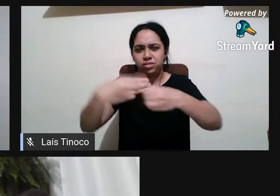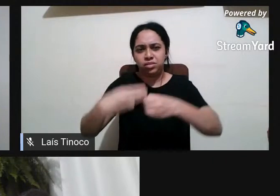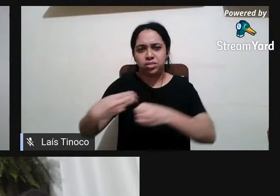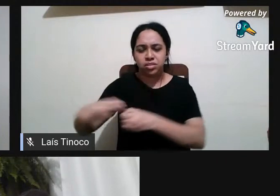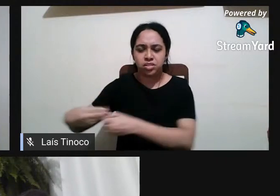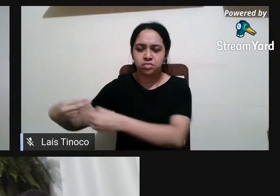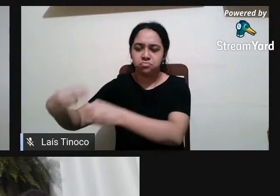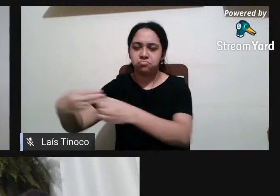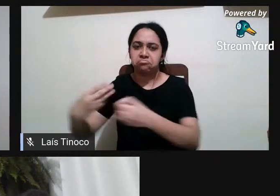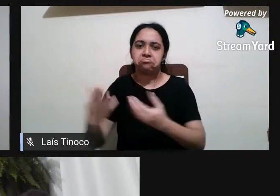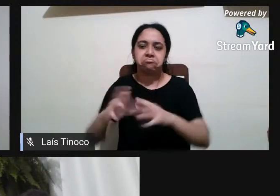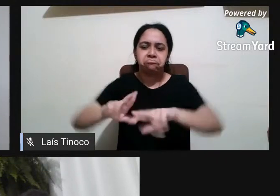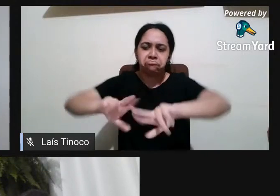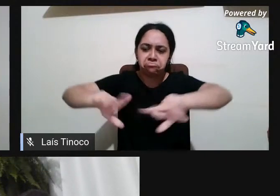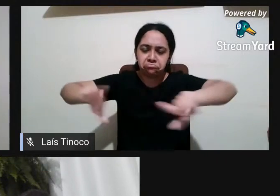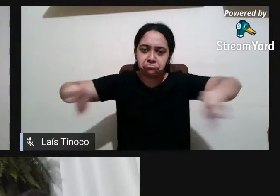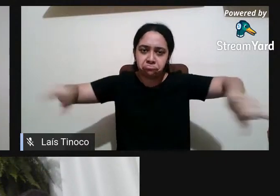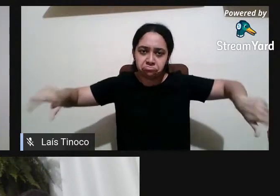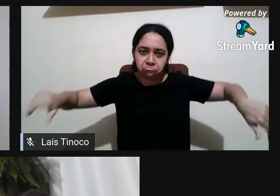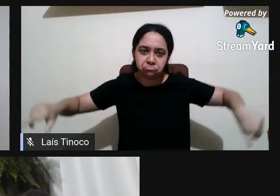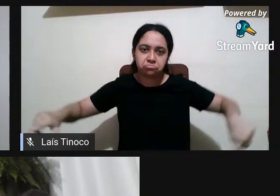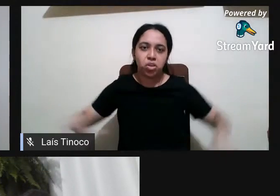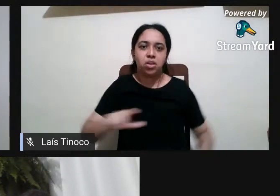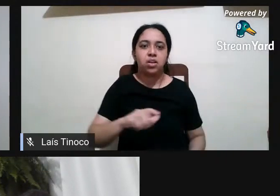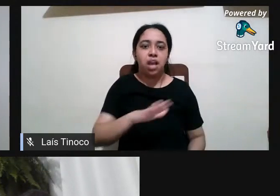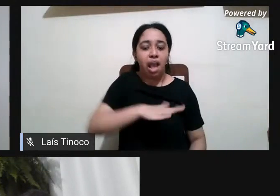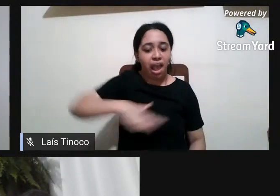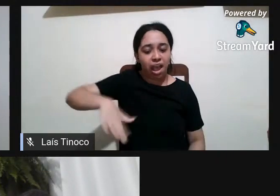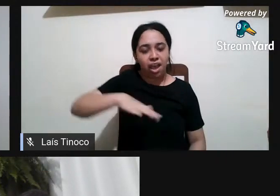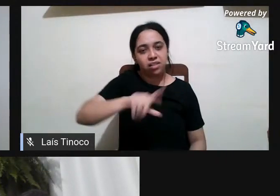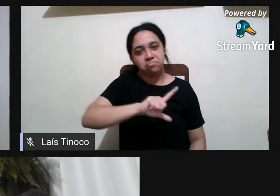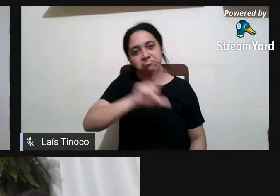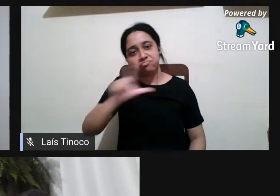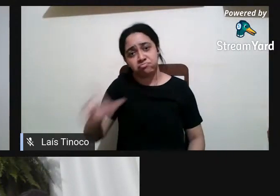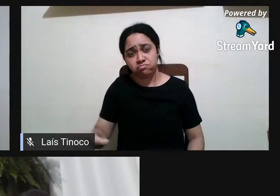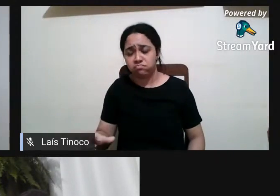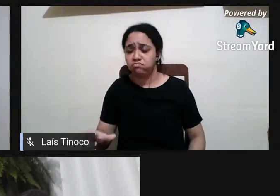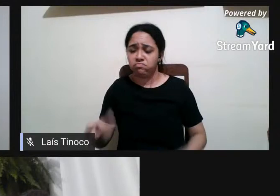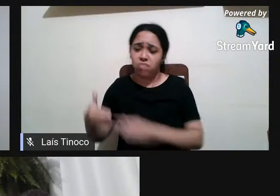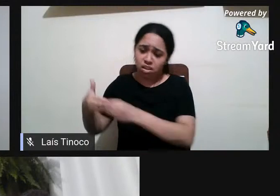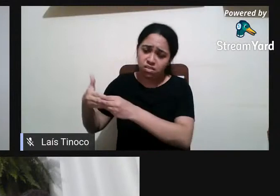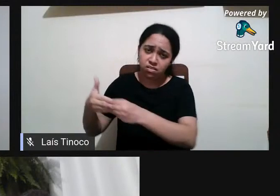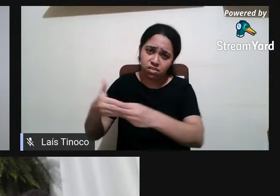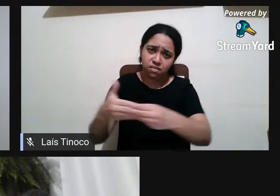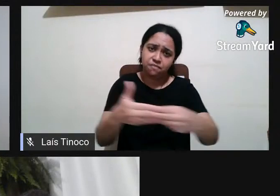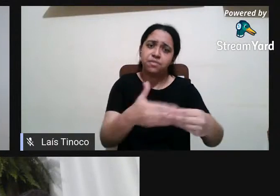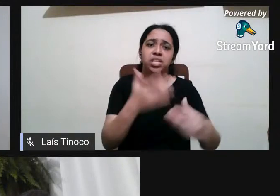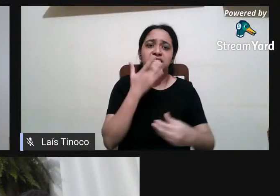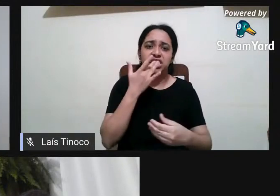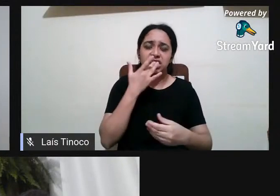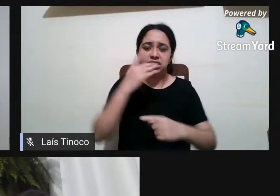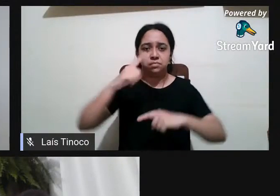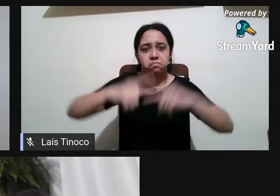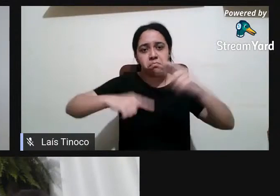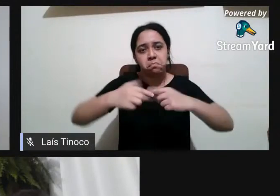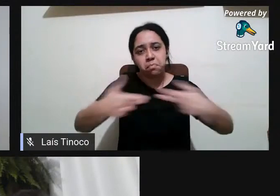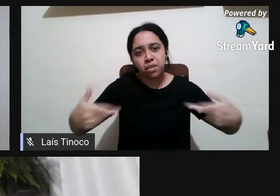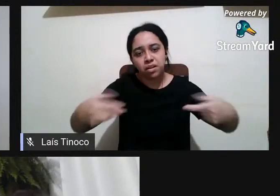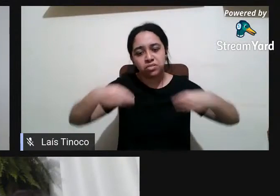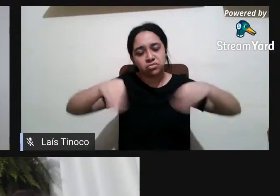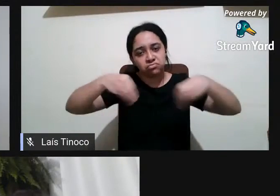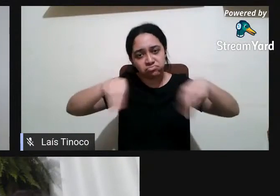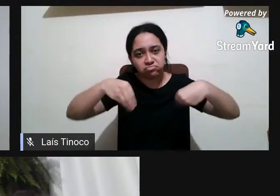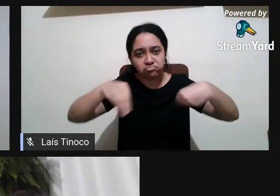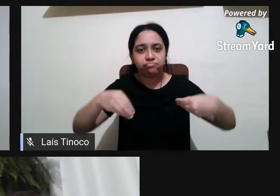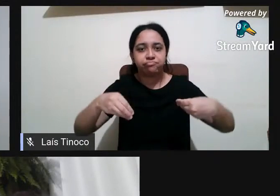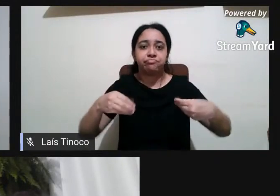com certeza, estão carreando, né, materiais plásticos de quilômetros e quilômetros, que às vezes se concentram naquela